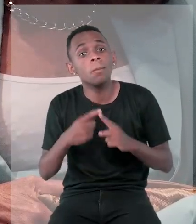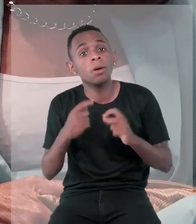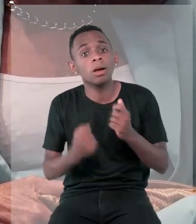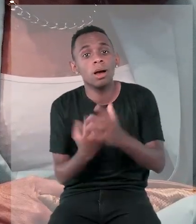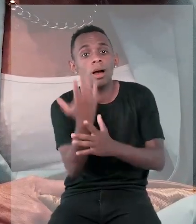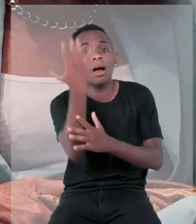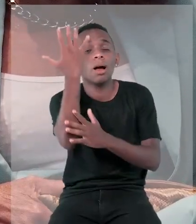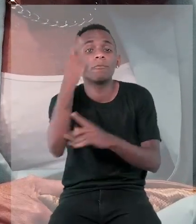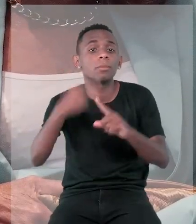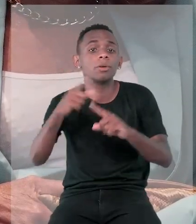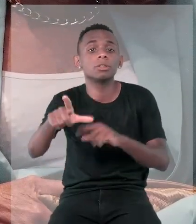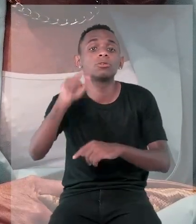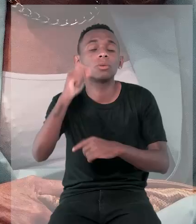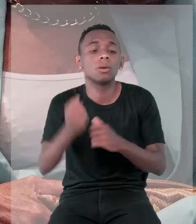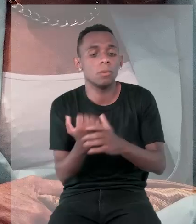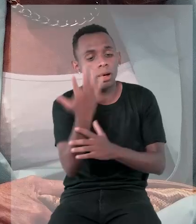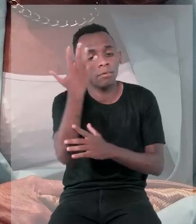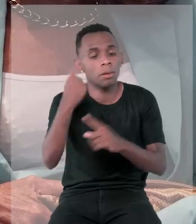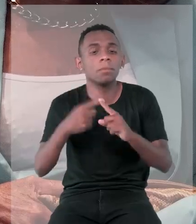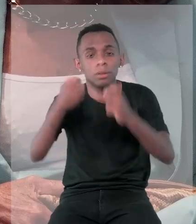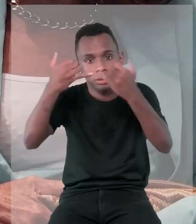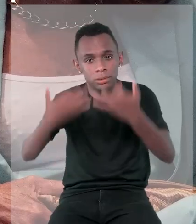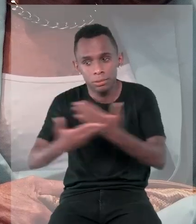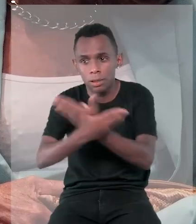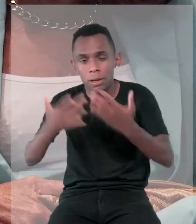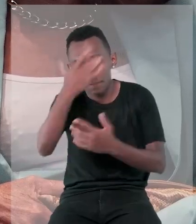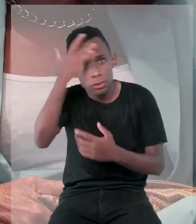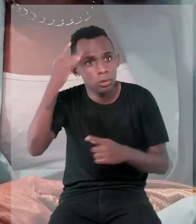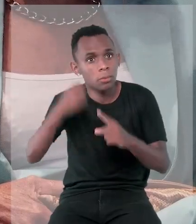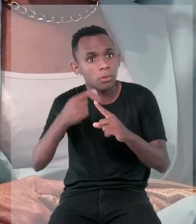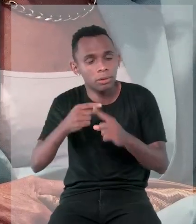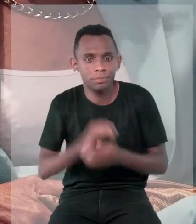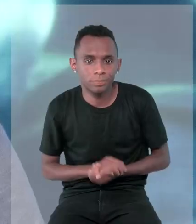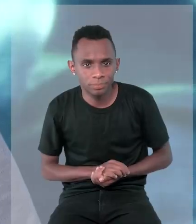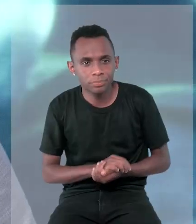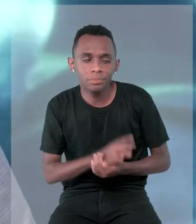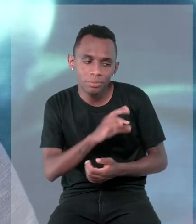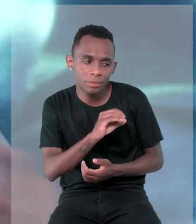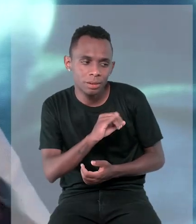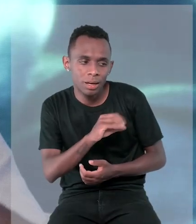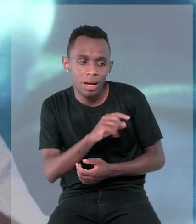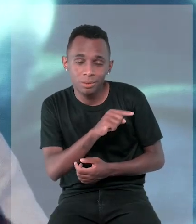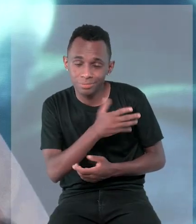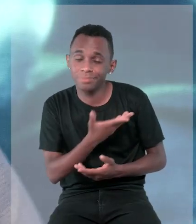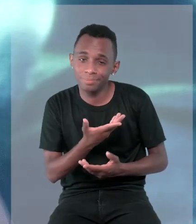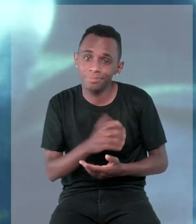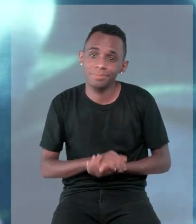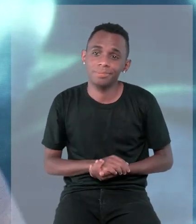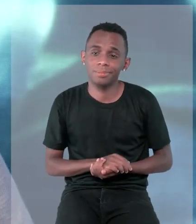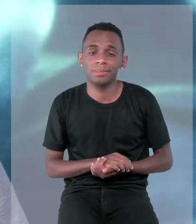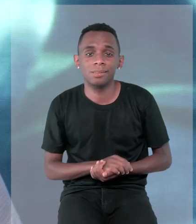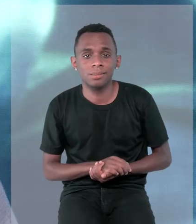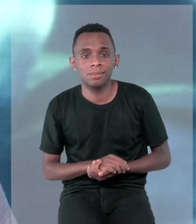árvore, que ele escolheu a árvore. Explica para o pessoal por quê. O Caio, inclusive, o